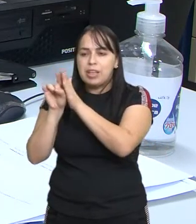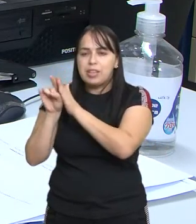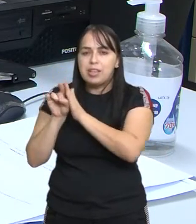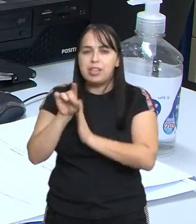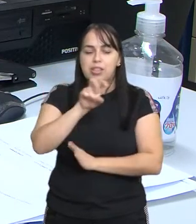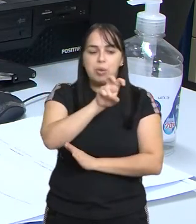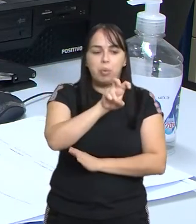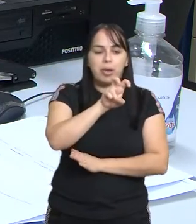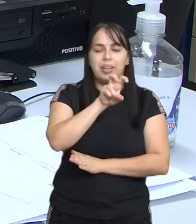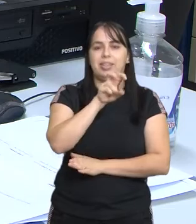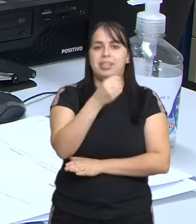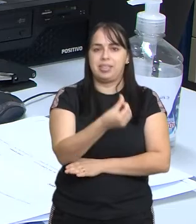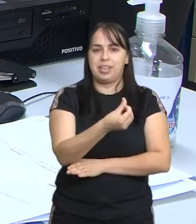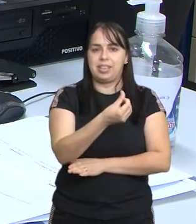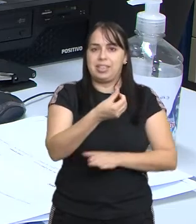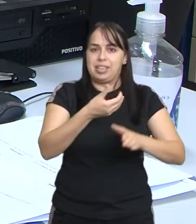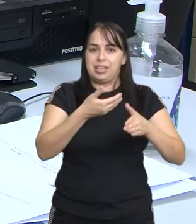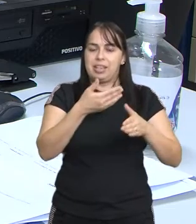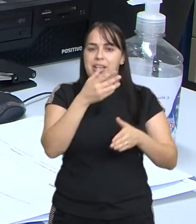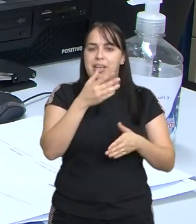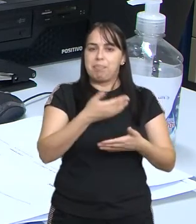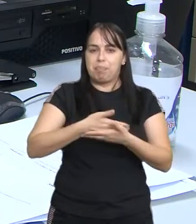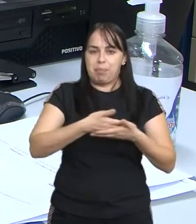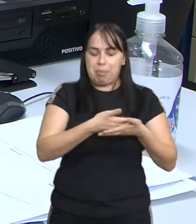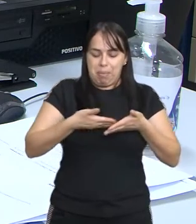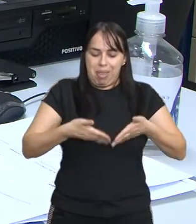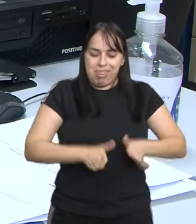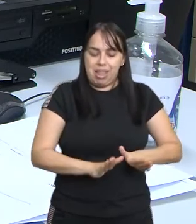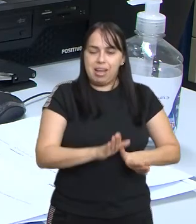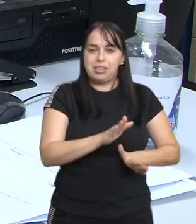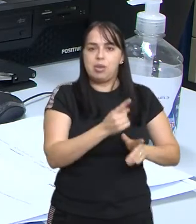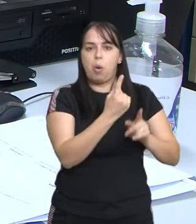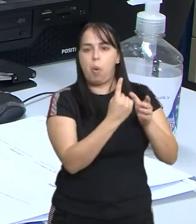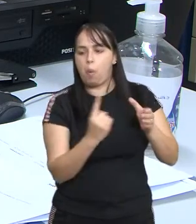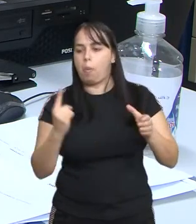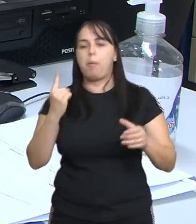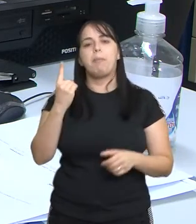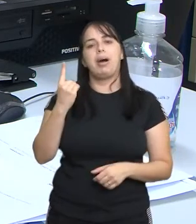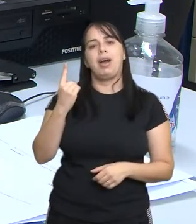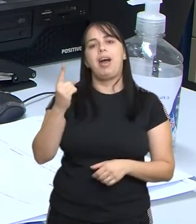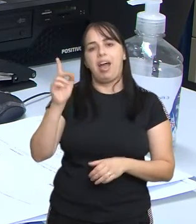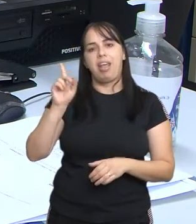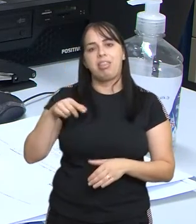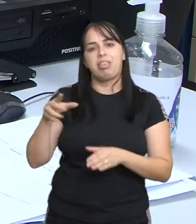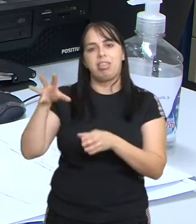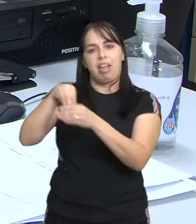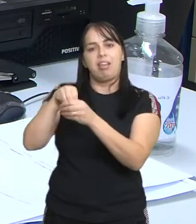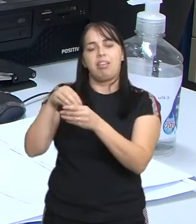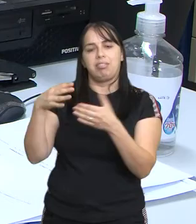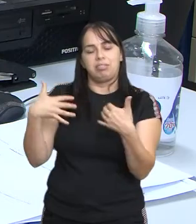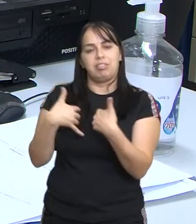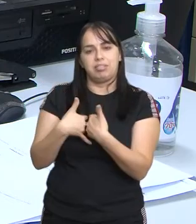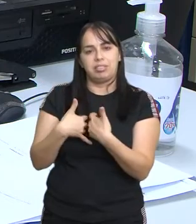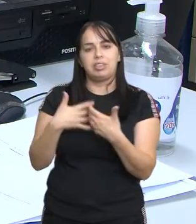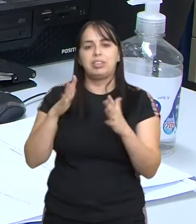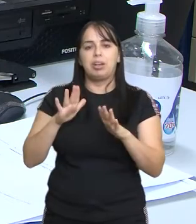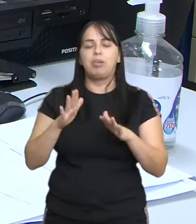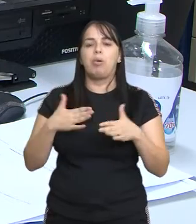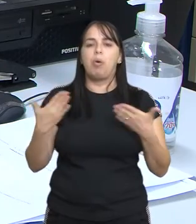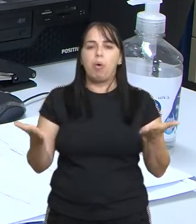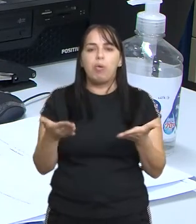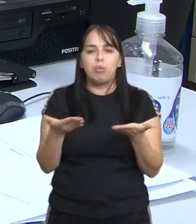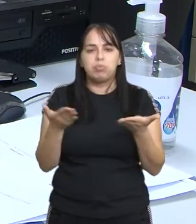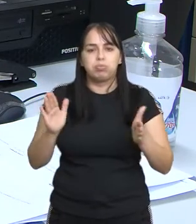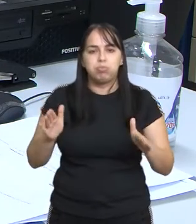levantou, a cada 56 crianças que nascem, uma é autista. Então, o número é elevado, vai aumentar a cada dia mais. Então,